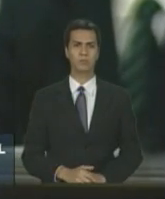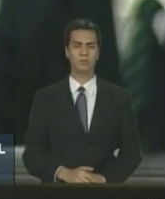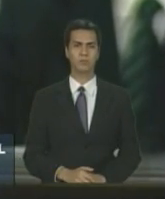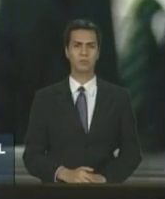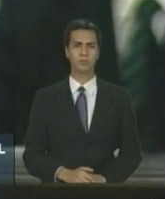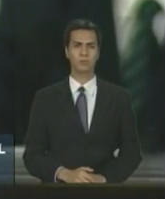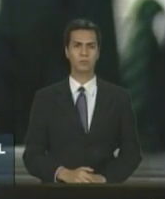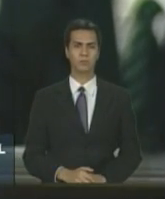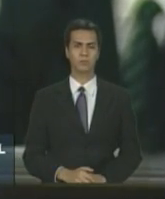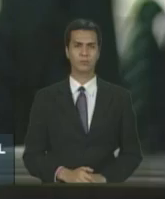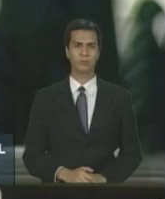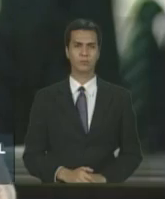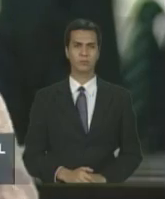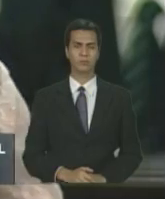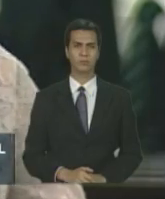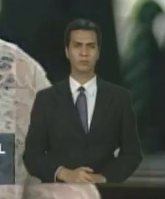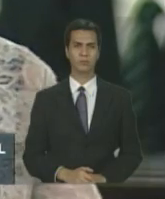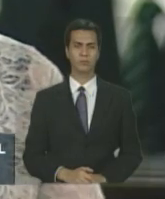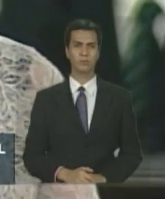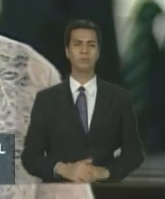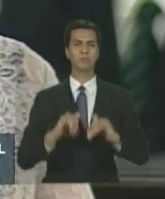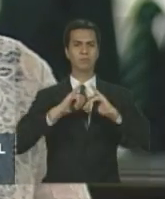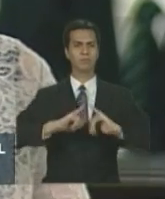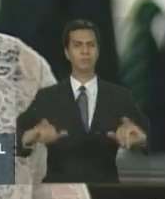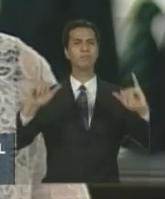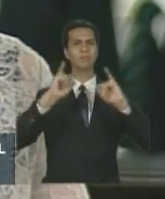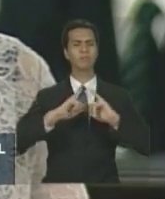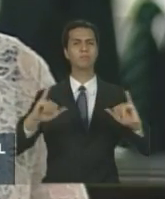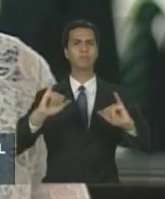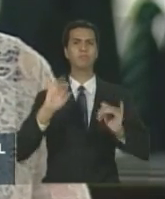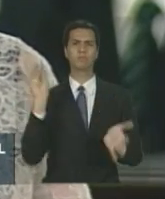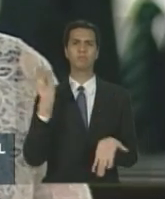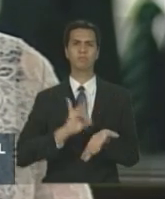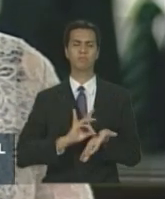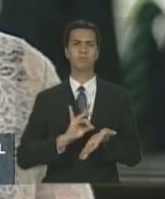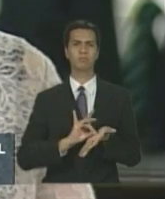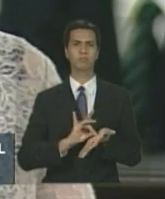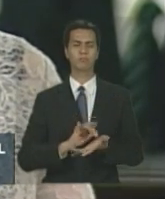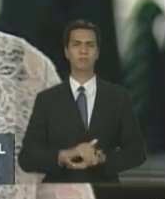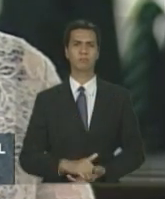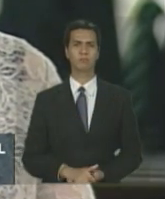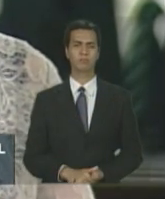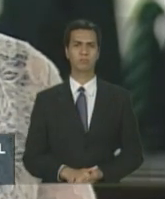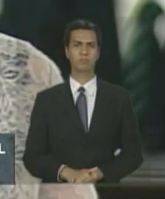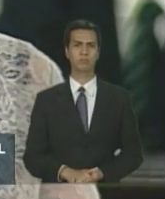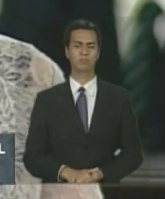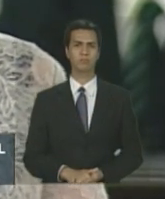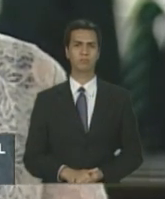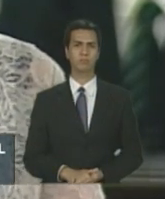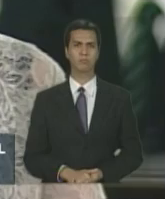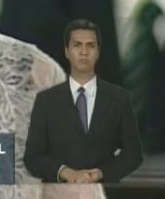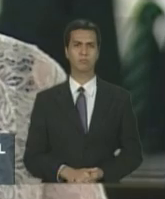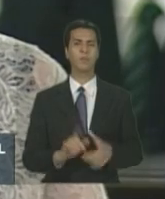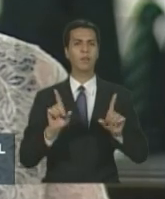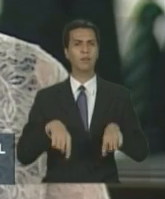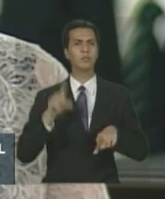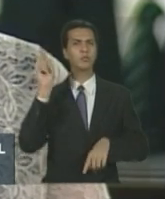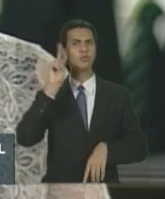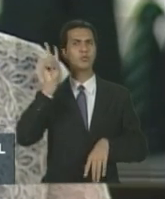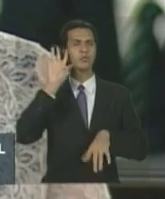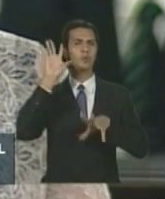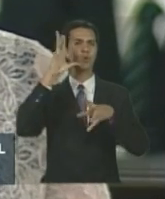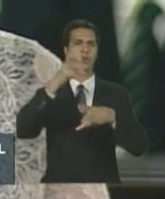algo que, de fato, é uma nódoa na história da